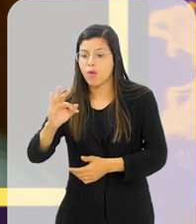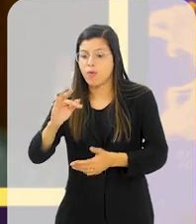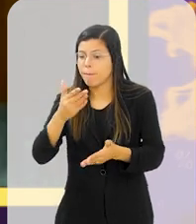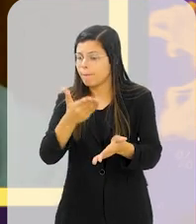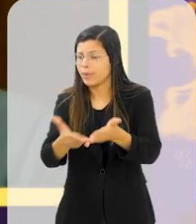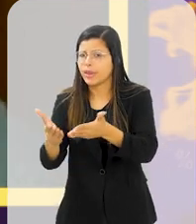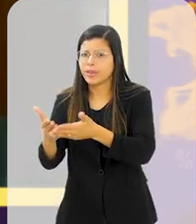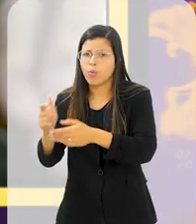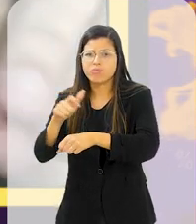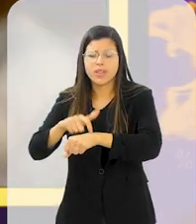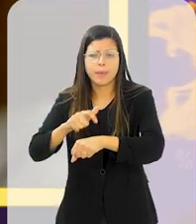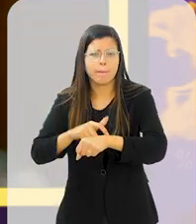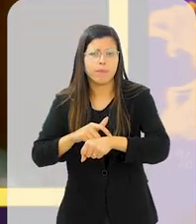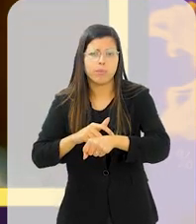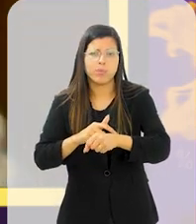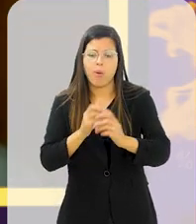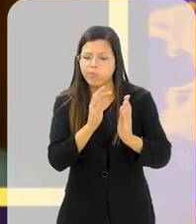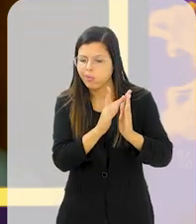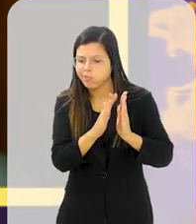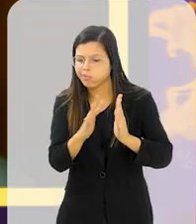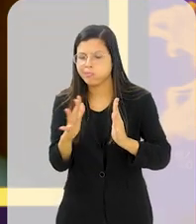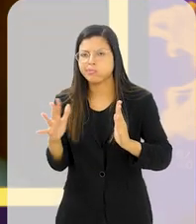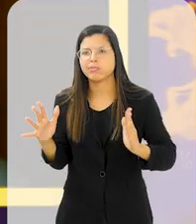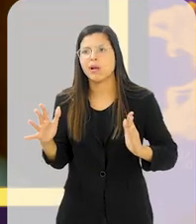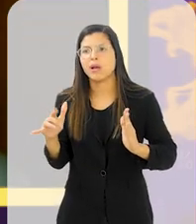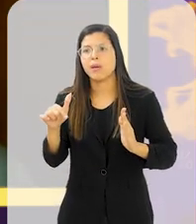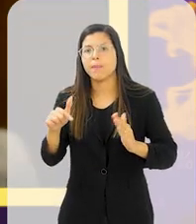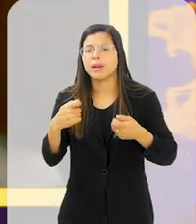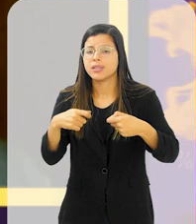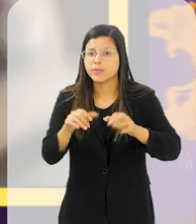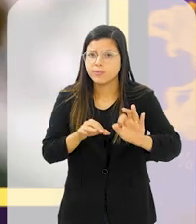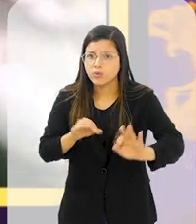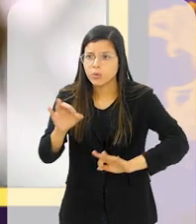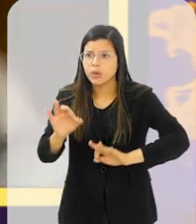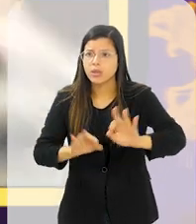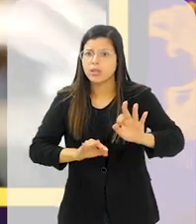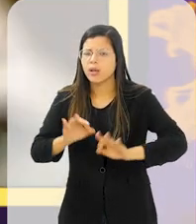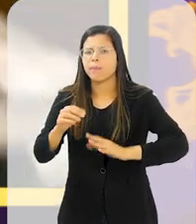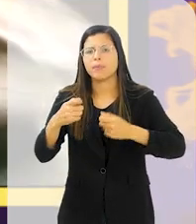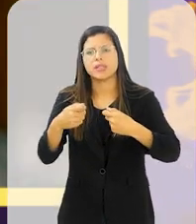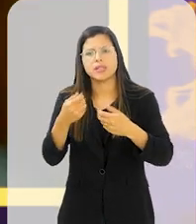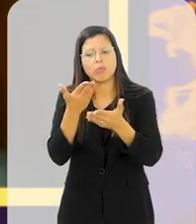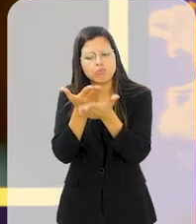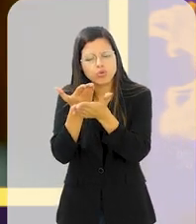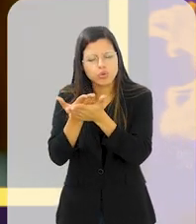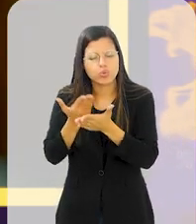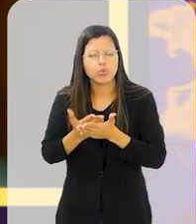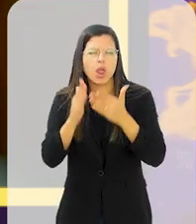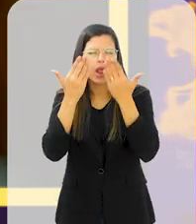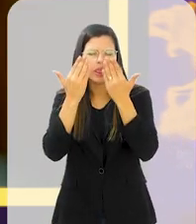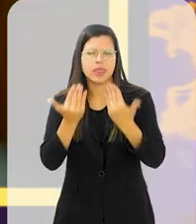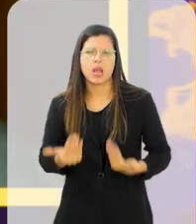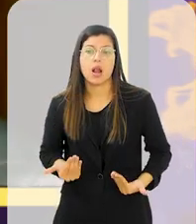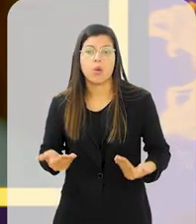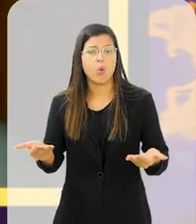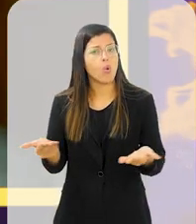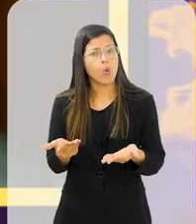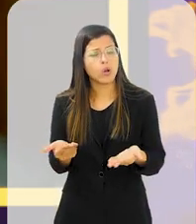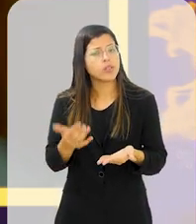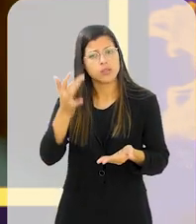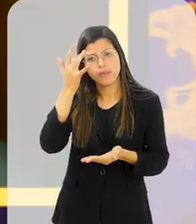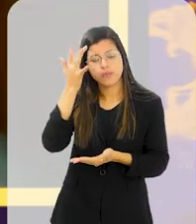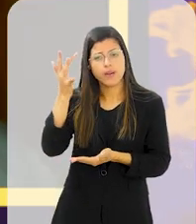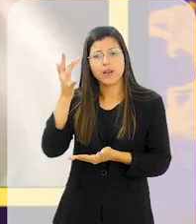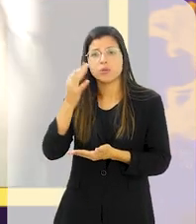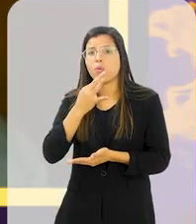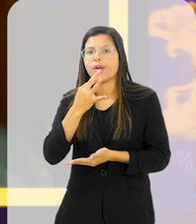É você saber quem é o nome que você imagina ser o melhor. E isso tem que ser através de um estudo minucioso. Hoje em dia, é muito fácil